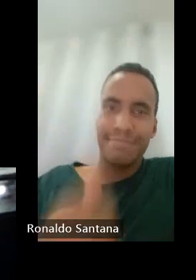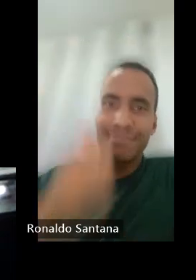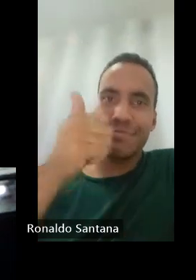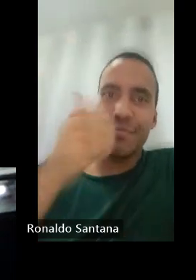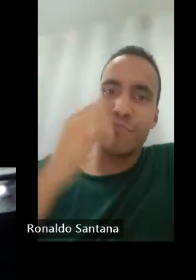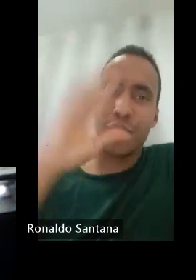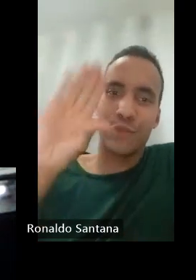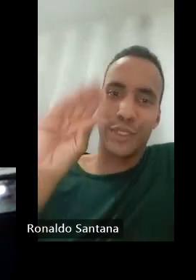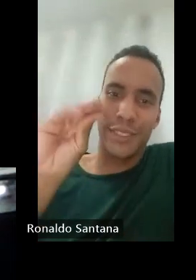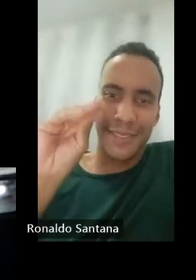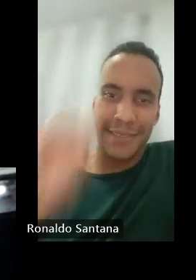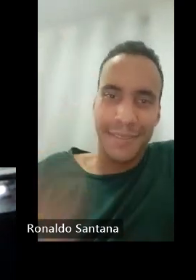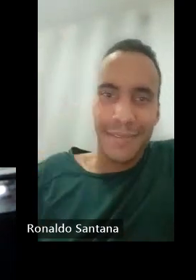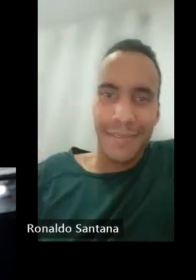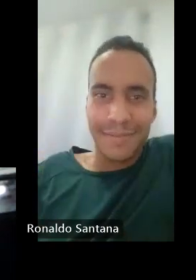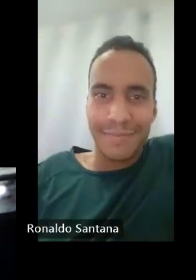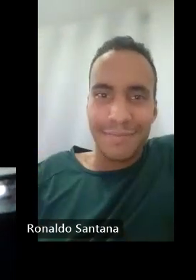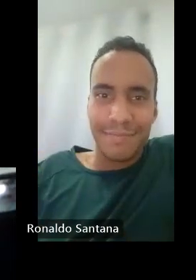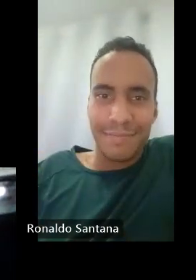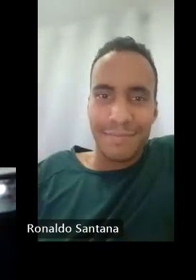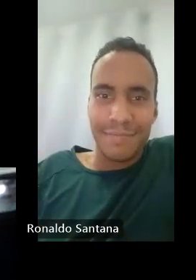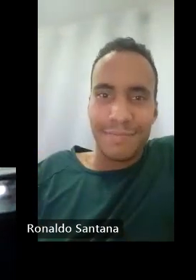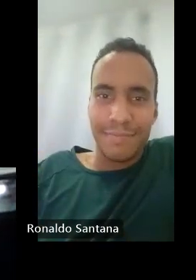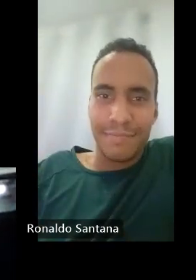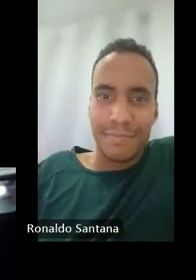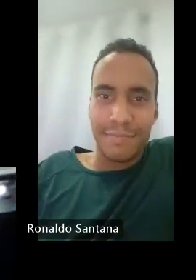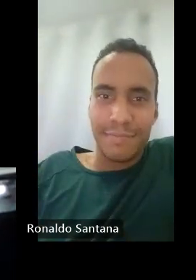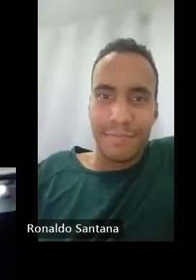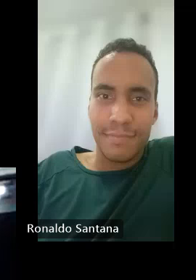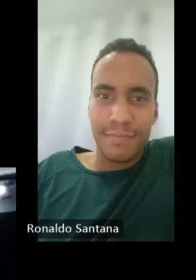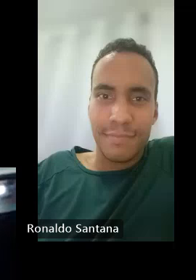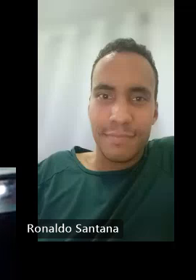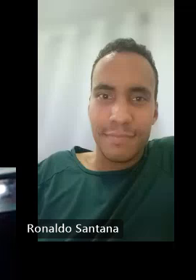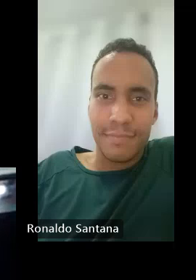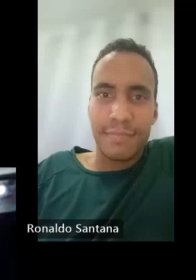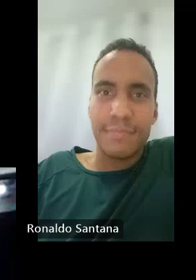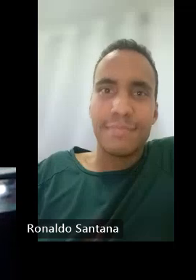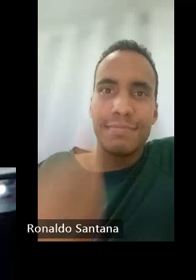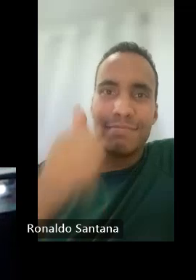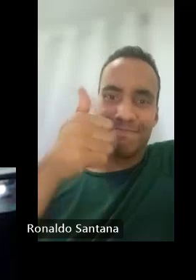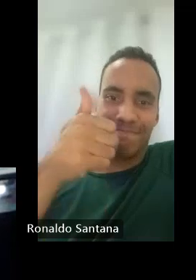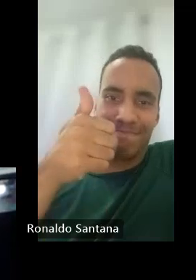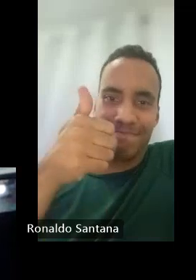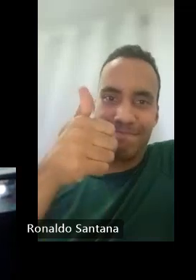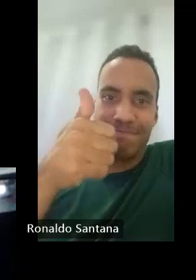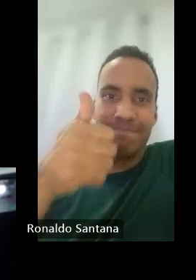Obrigado, professora. Nada. Boa noite. A gente encontra dia 12.